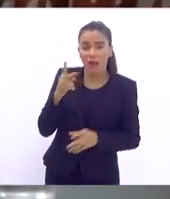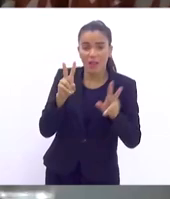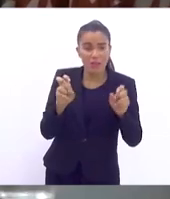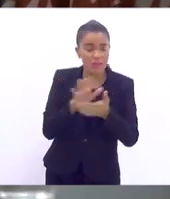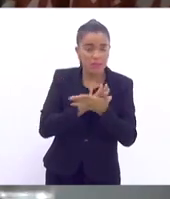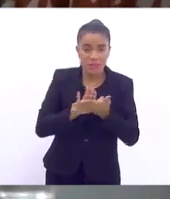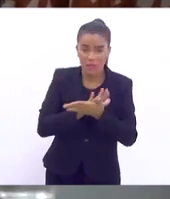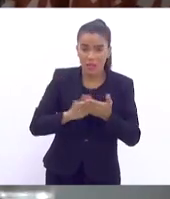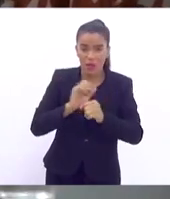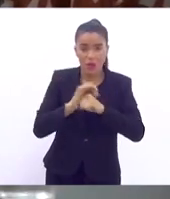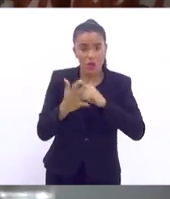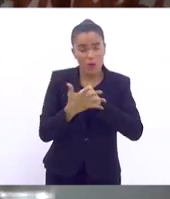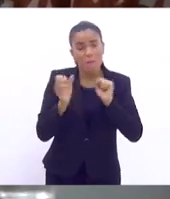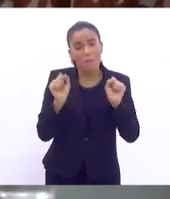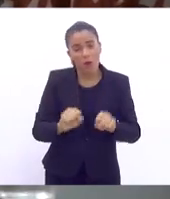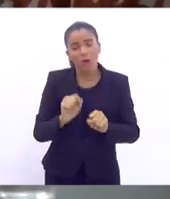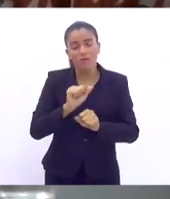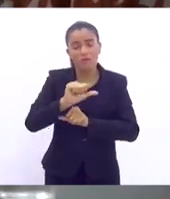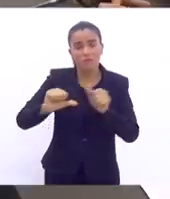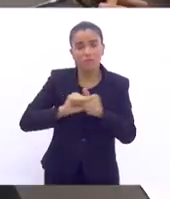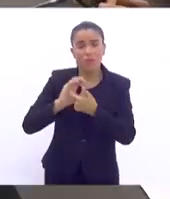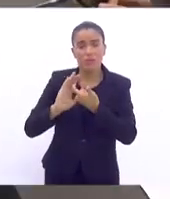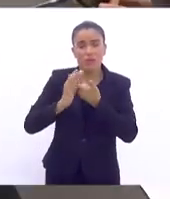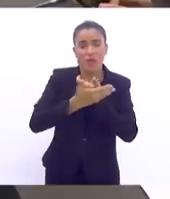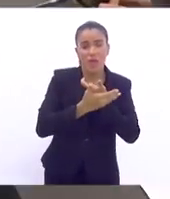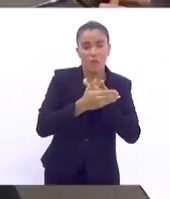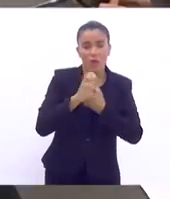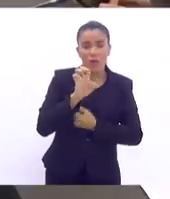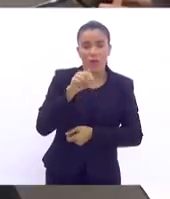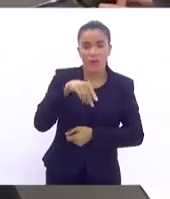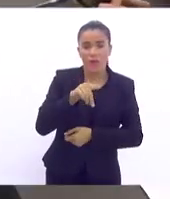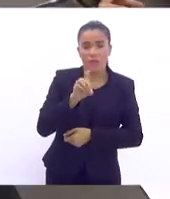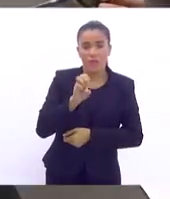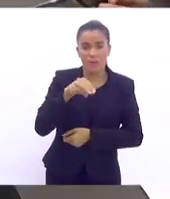por endemias mas ele fala em covid